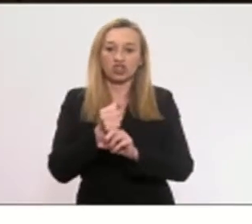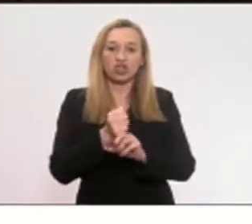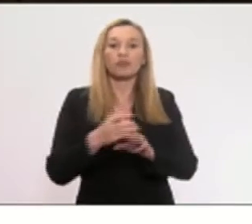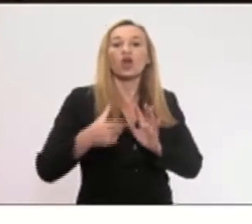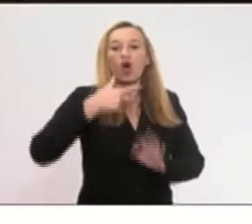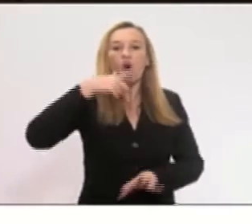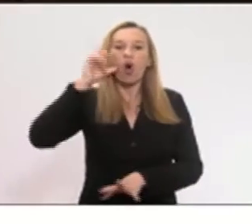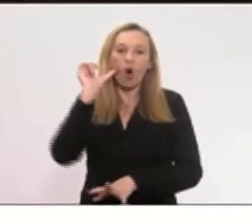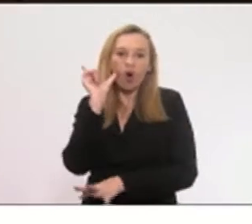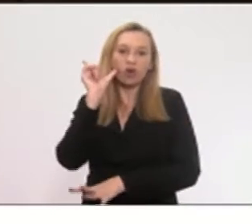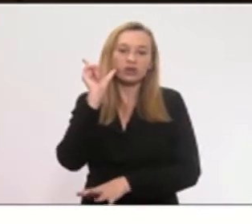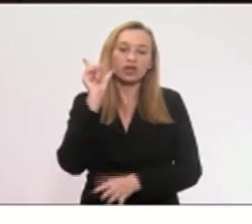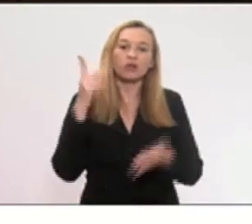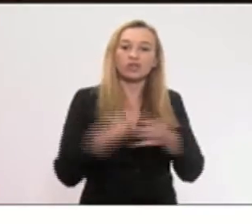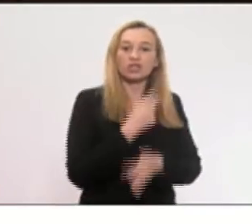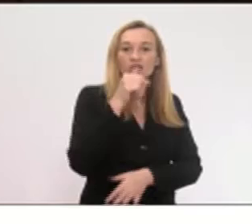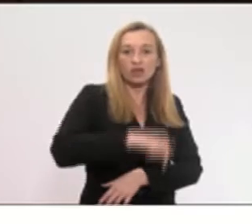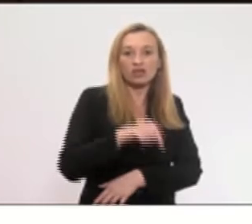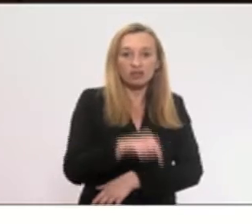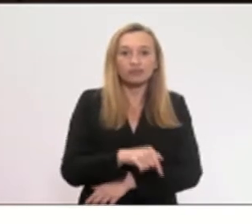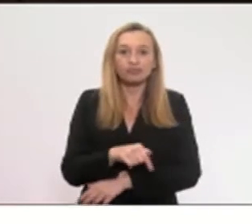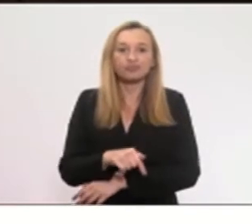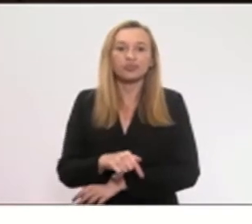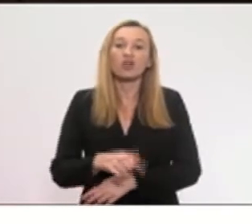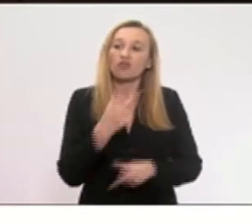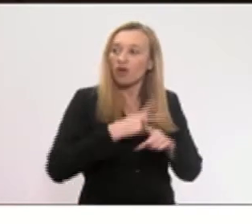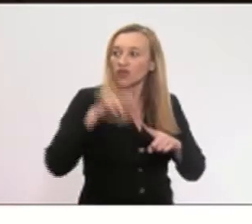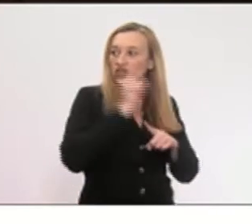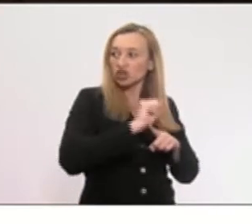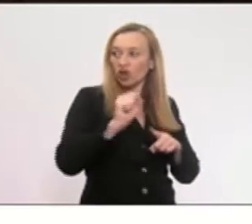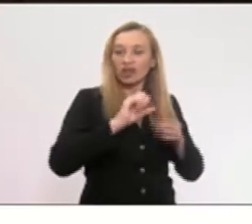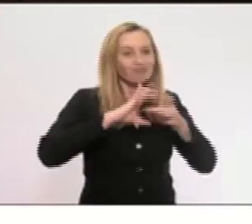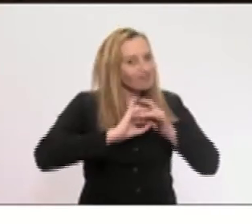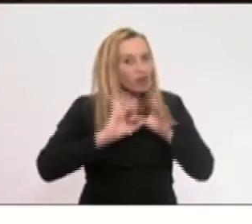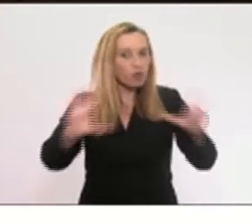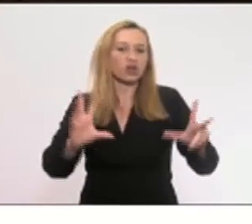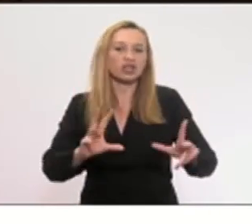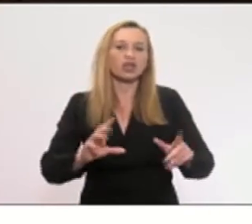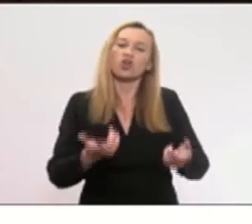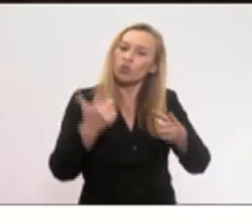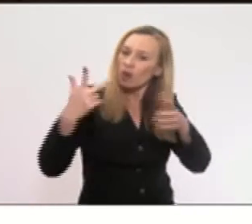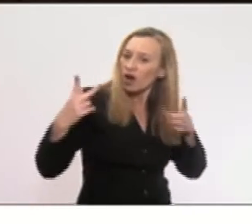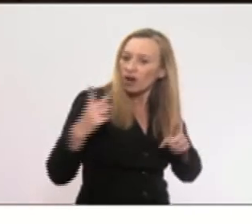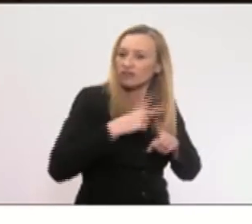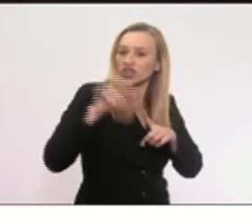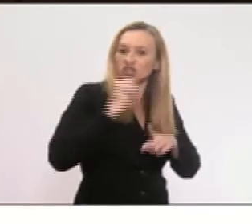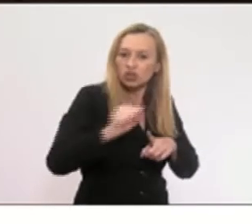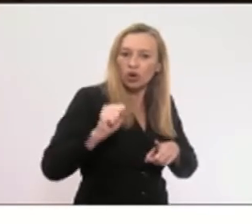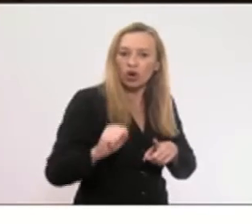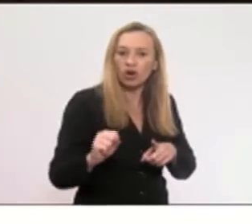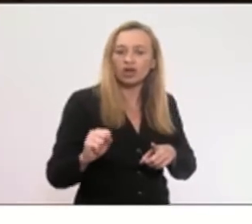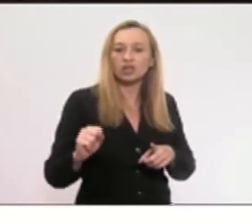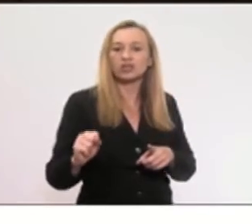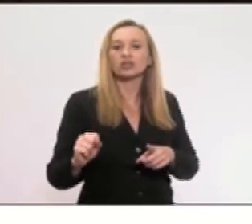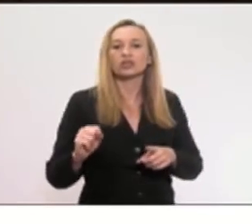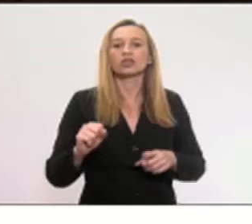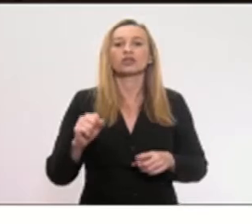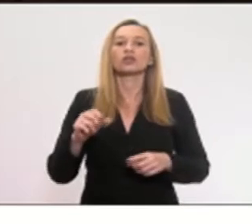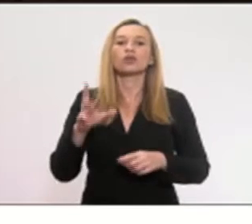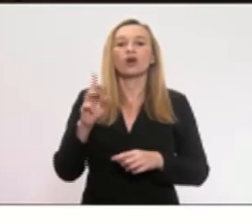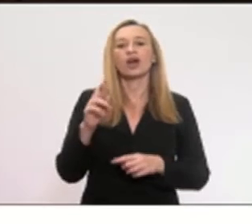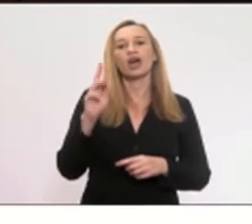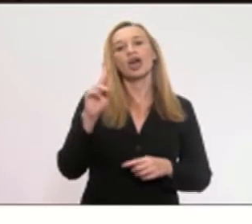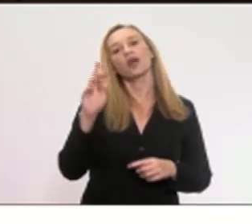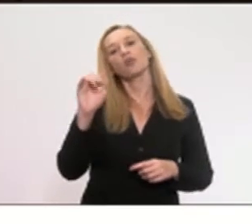o que se vivenciou aqui nesse parlamento foi uma vitória da democracia, foi uma vitória do republicanismo,